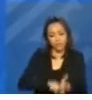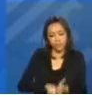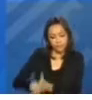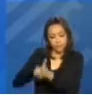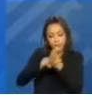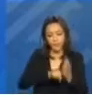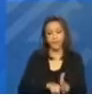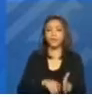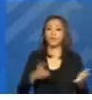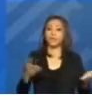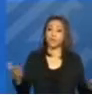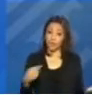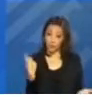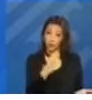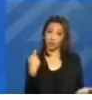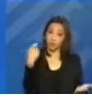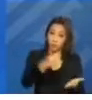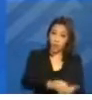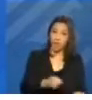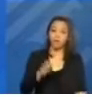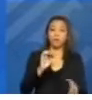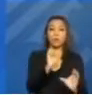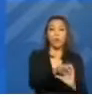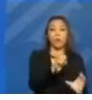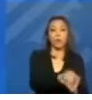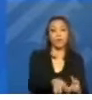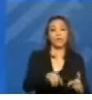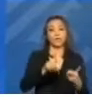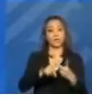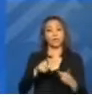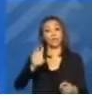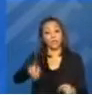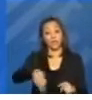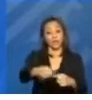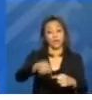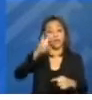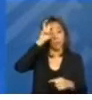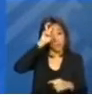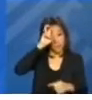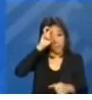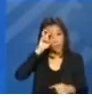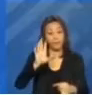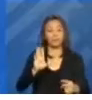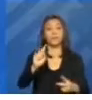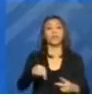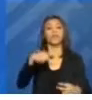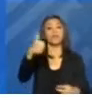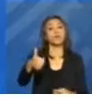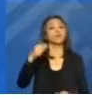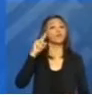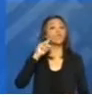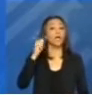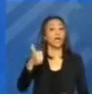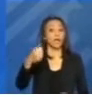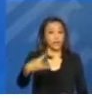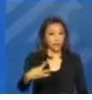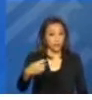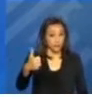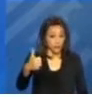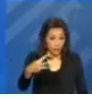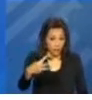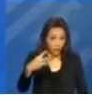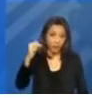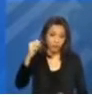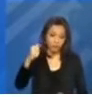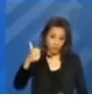conta corrente Banco do Brasil e poupança Caixa, quinta-feira, e o resto no dia 14, na terça-feira que vem.